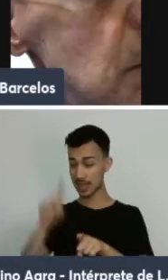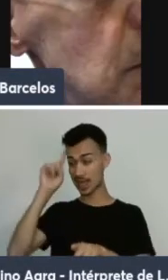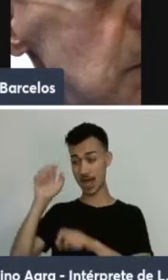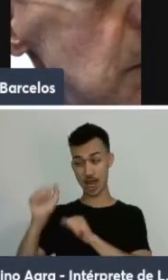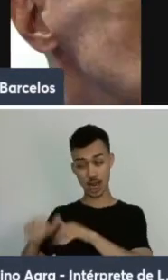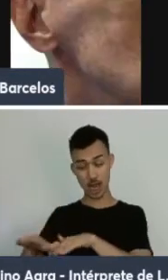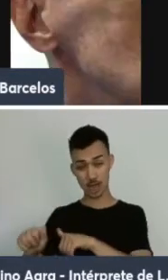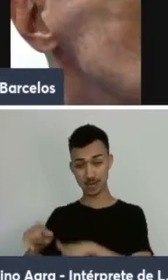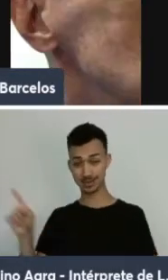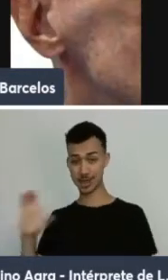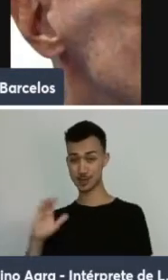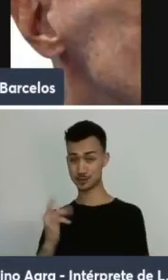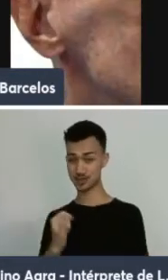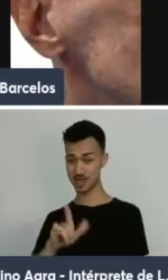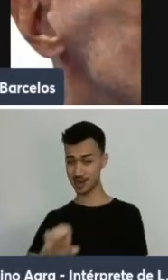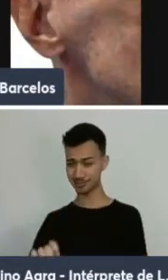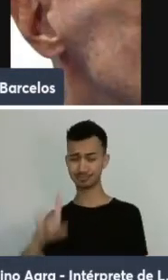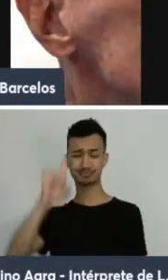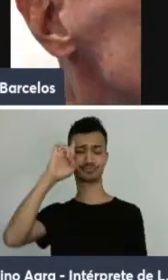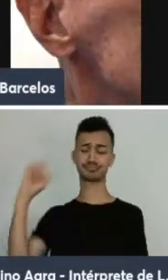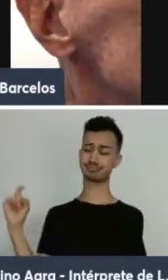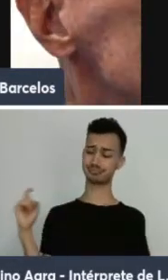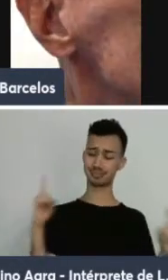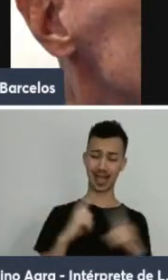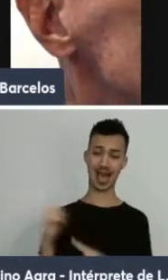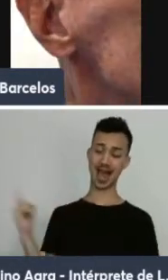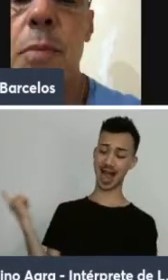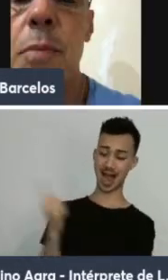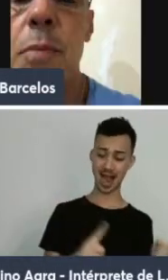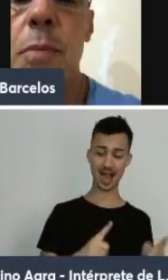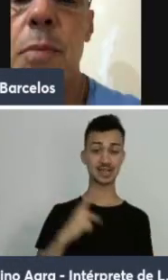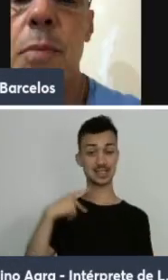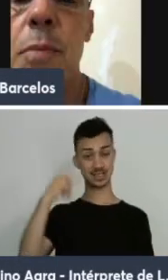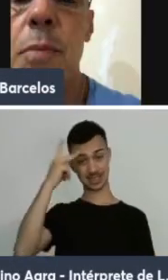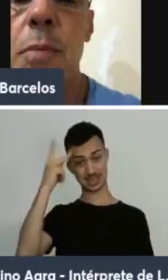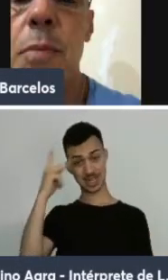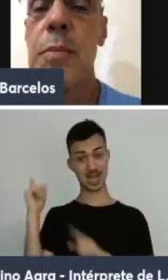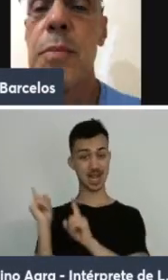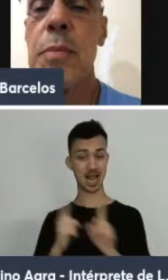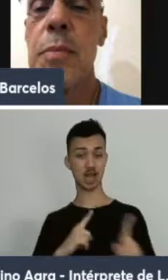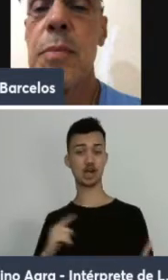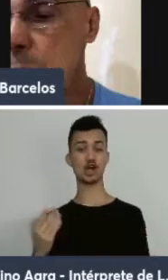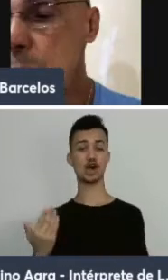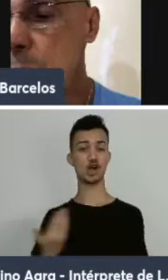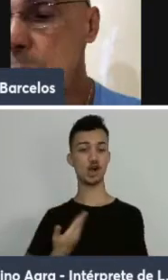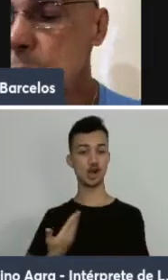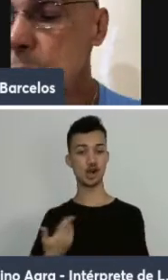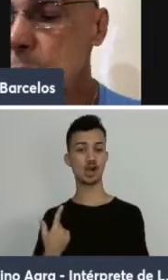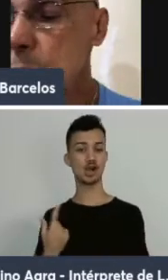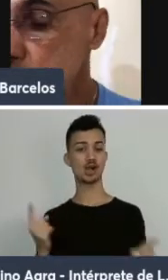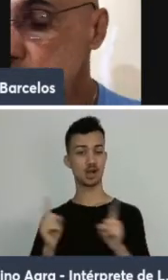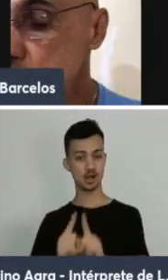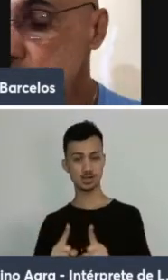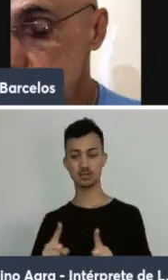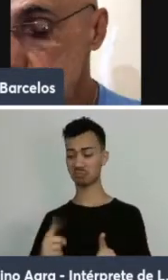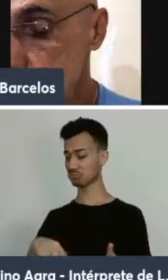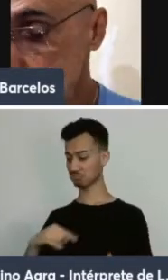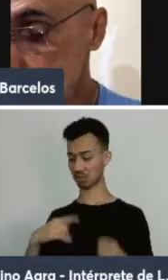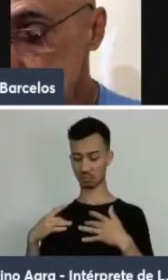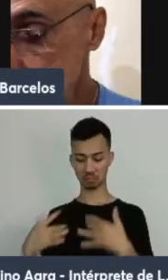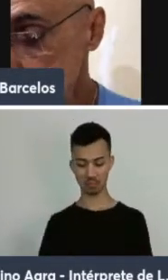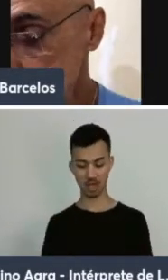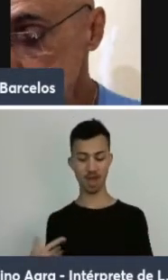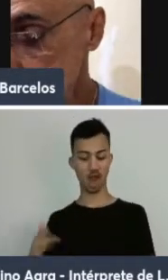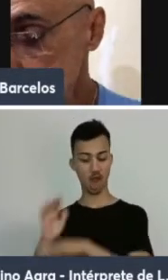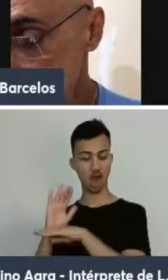Chile. E eles vieram para São Paulo, né, e se refugiaram com um amigo do Somos, e eles estavam tendo Somos por solidariedade a